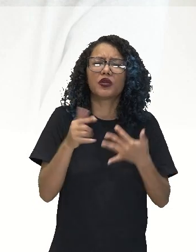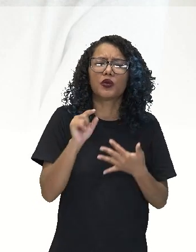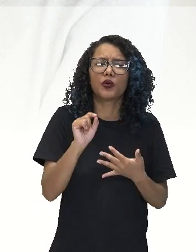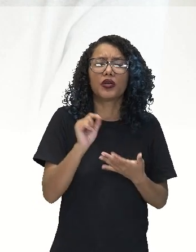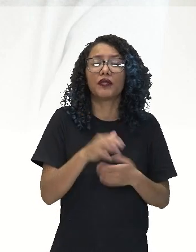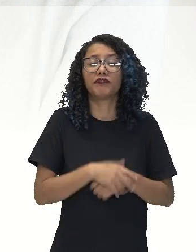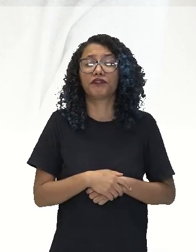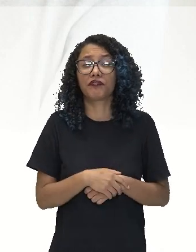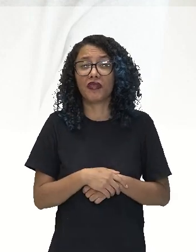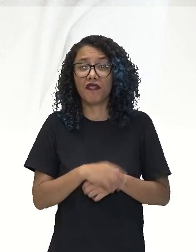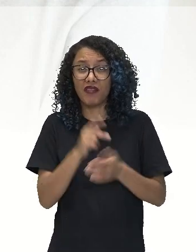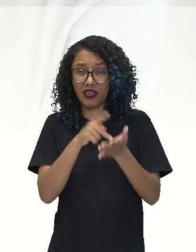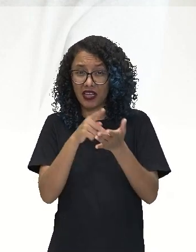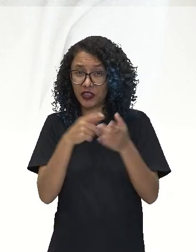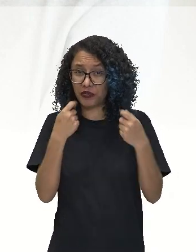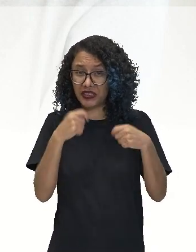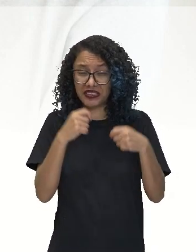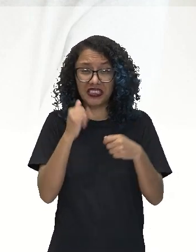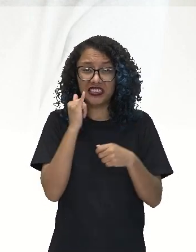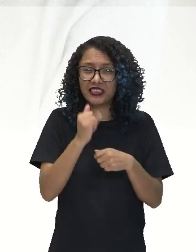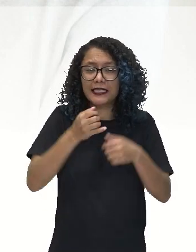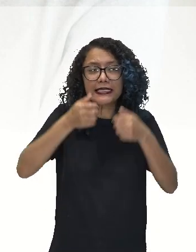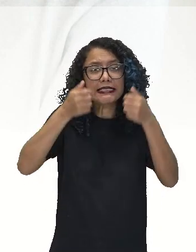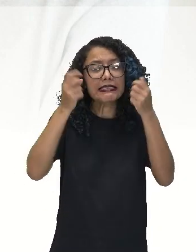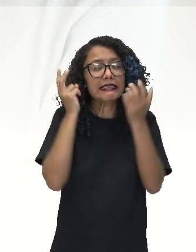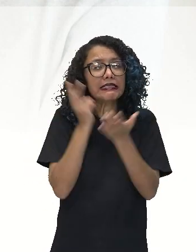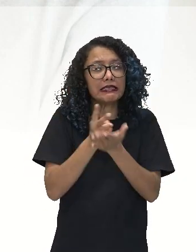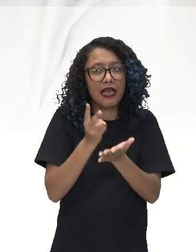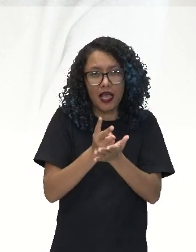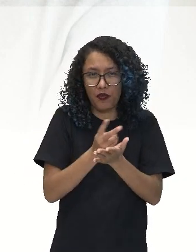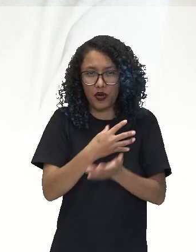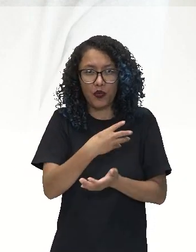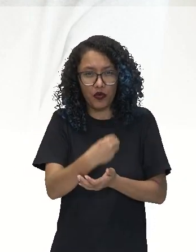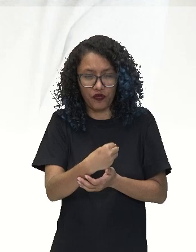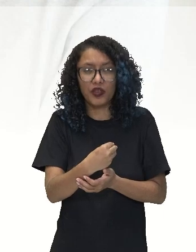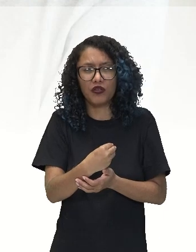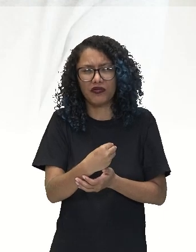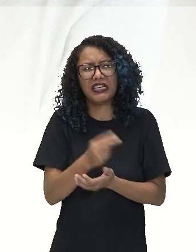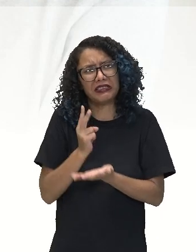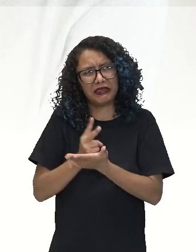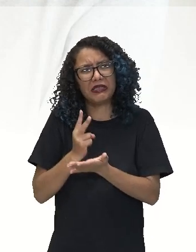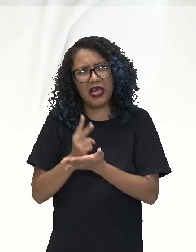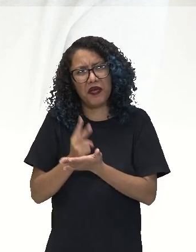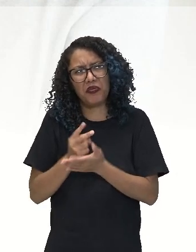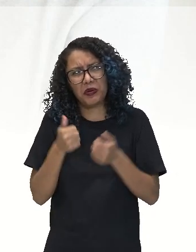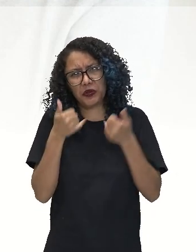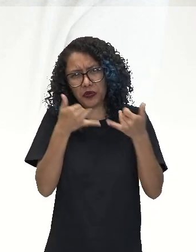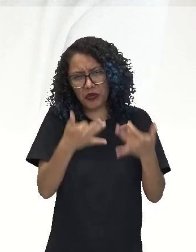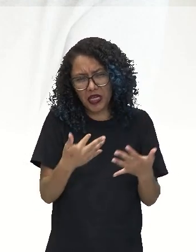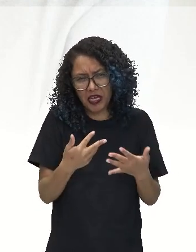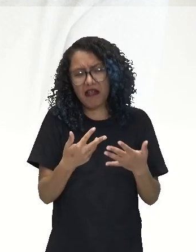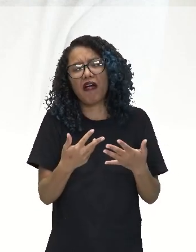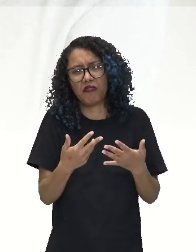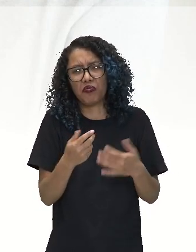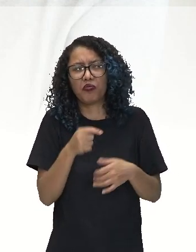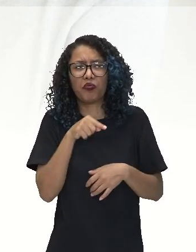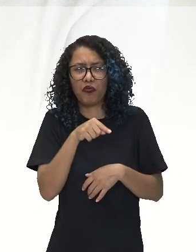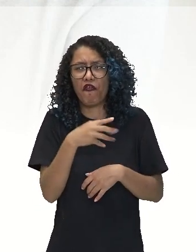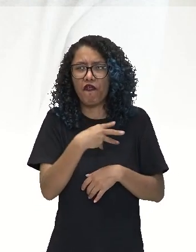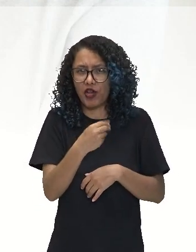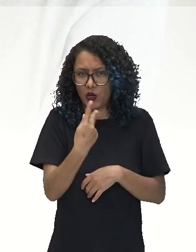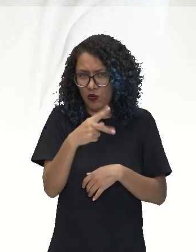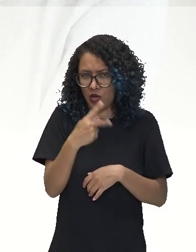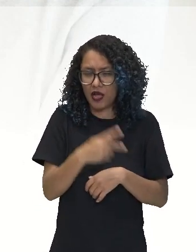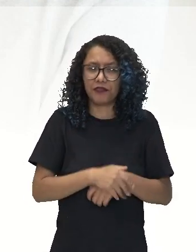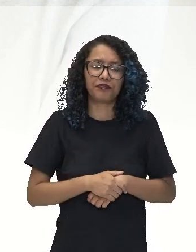ser dita para os filhos. E ele sempre diz para o dele. Agora, observe na língua espanhola como é interessante esse